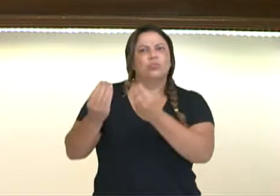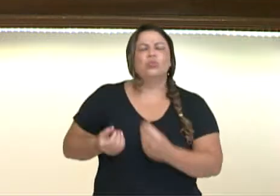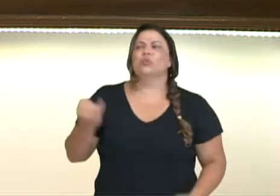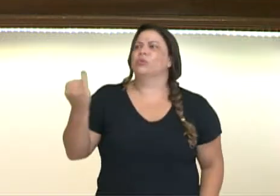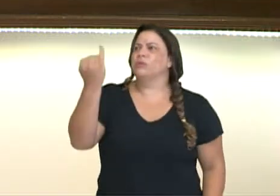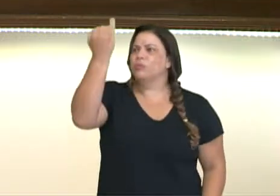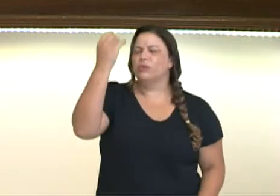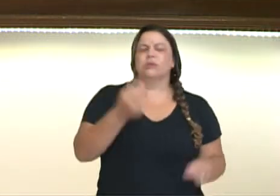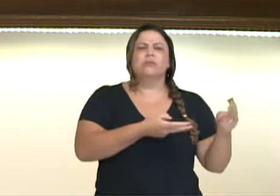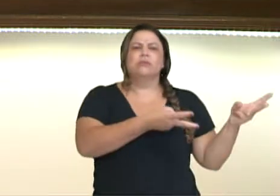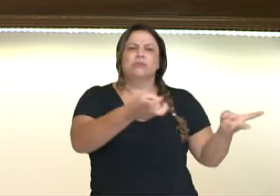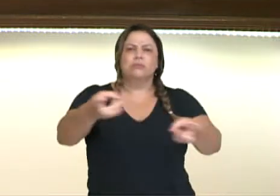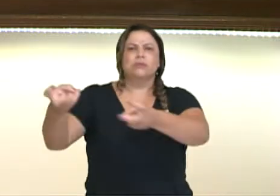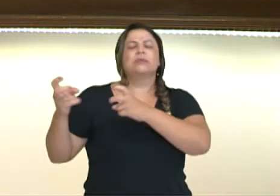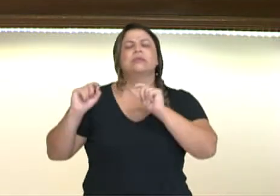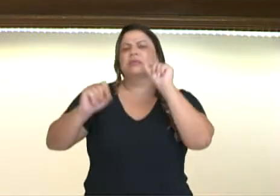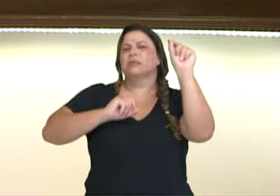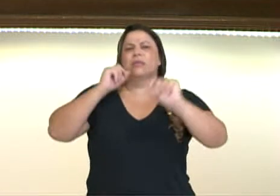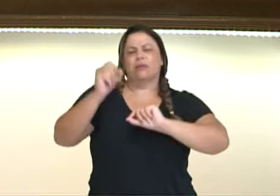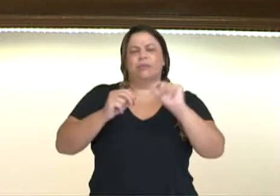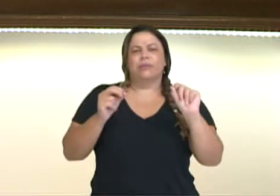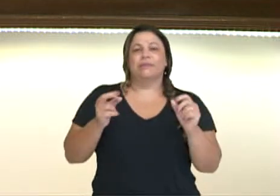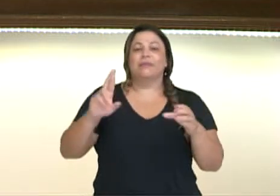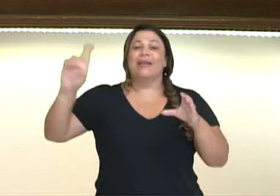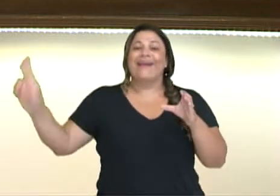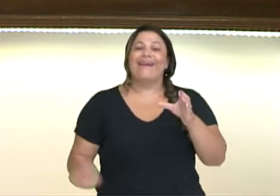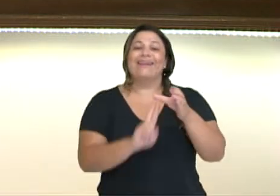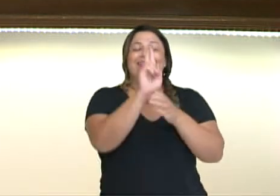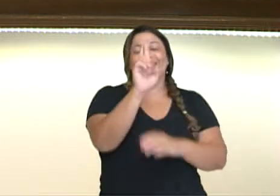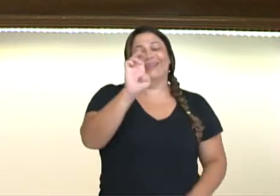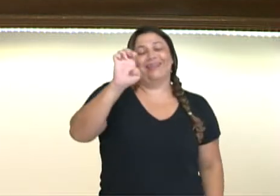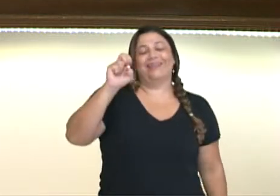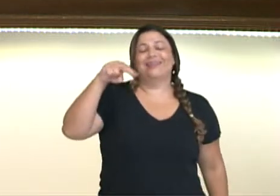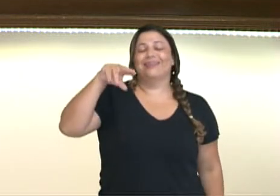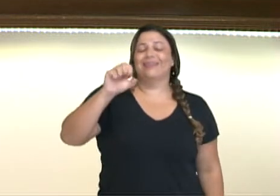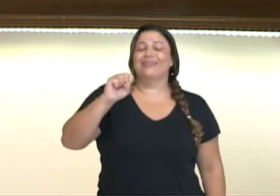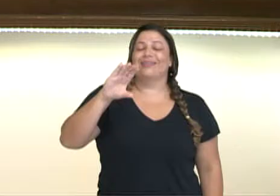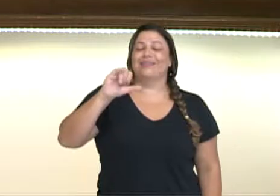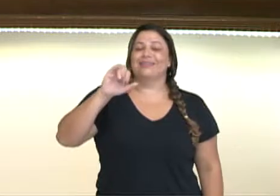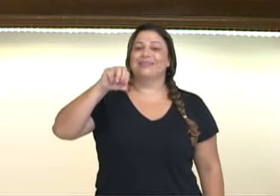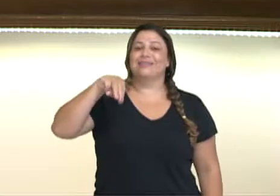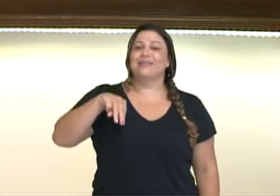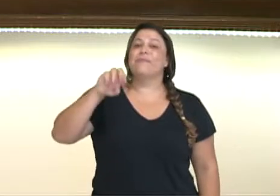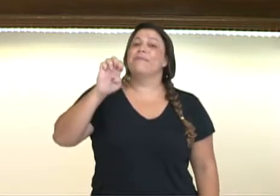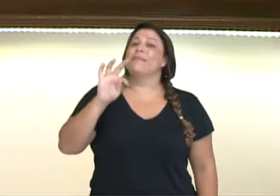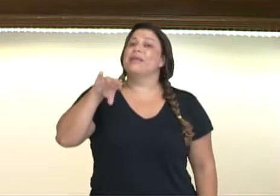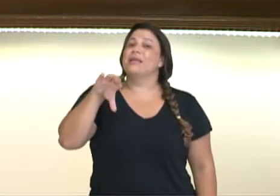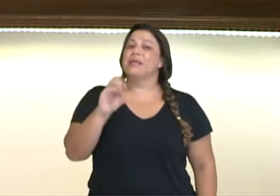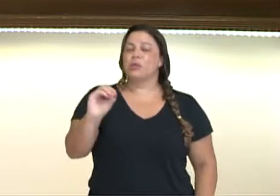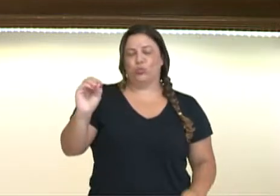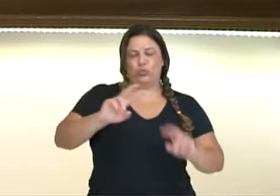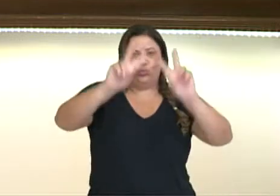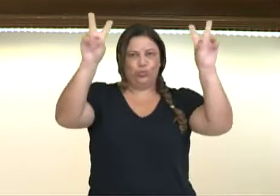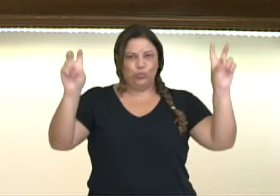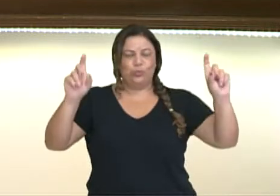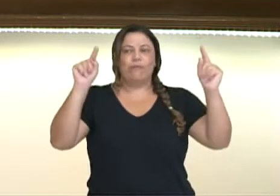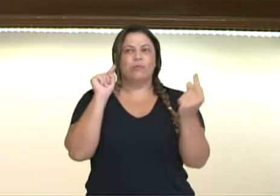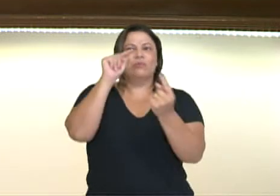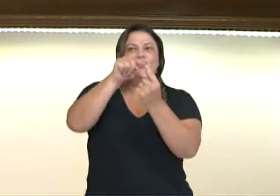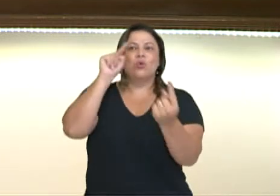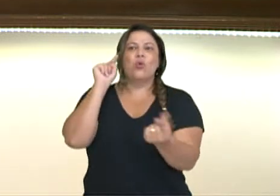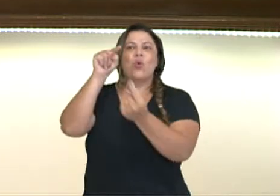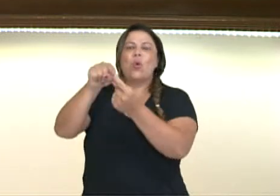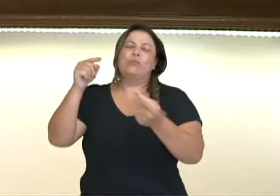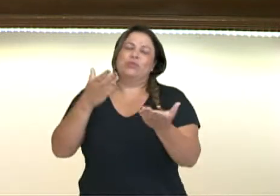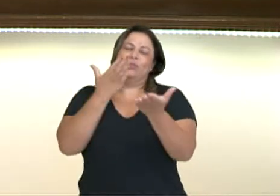gente analisar, que é chamado de Renascimento. Tá? O que foi o Renascimento? Vamos lá ler os objetivos da nossa